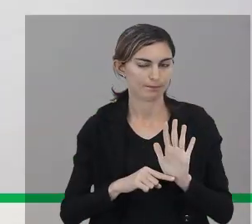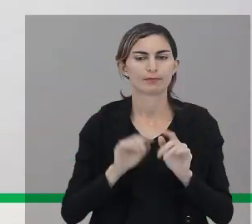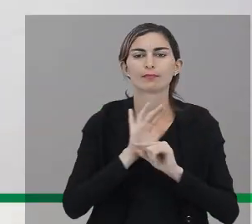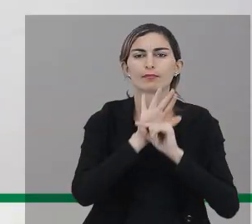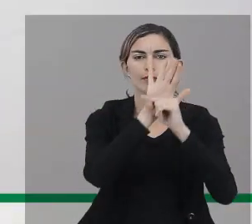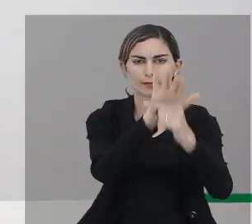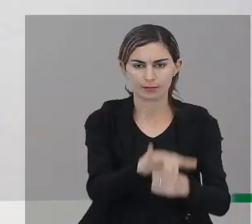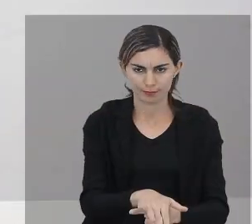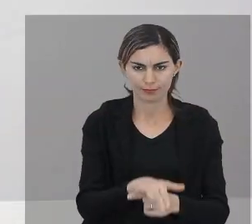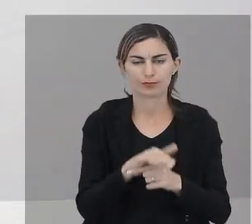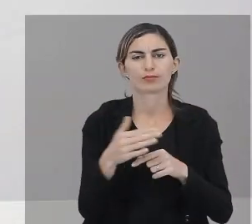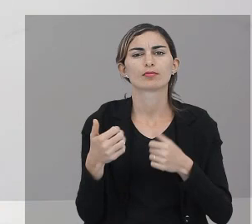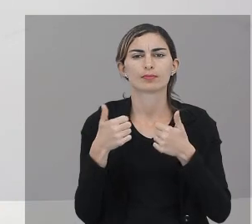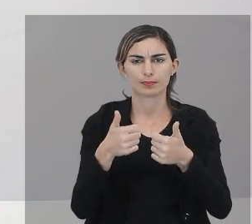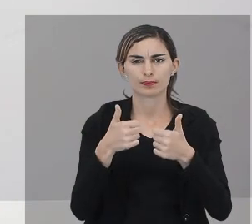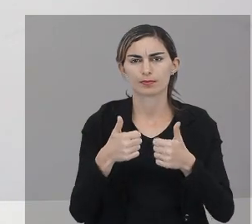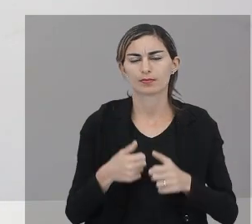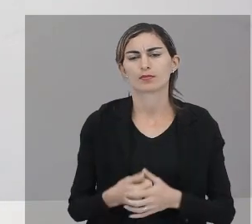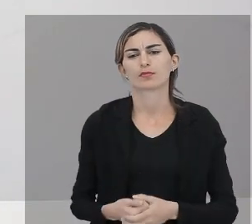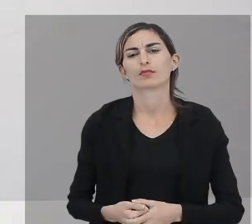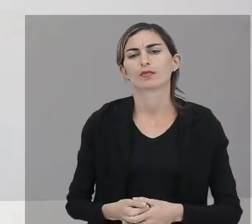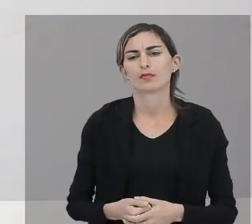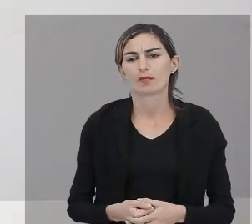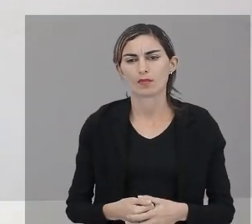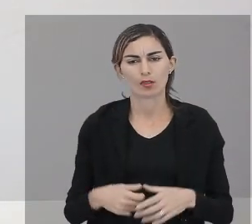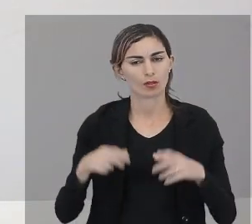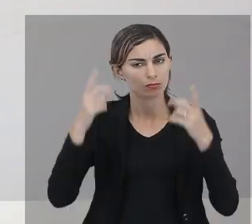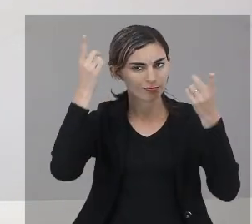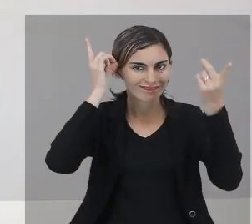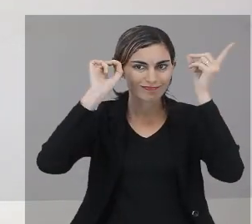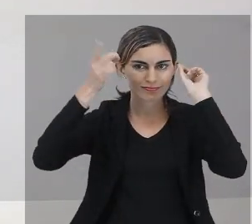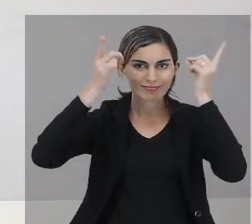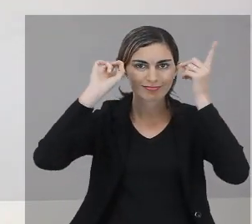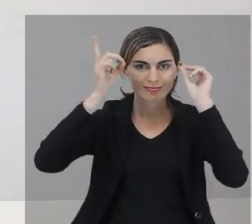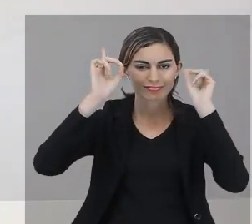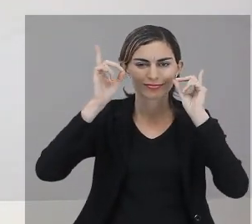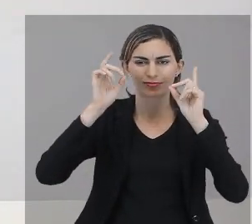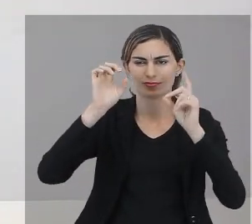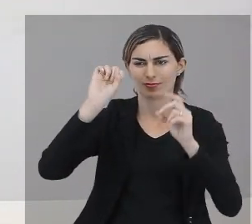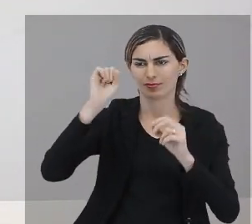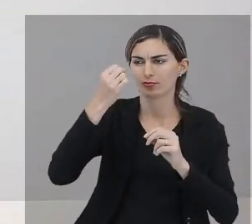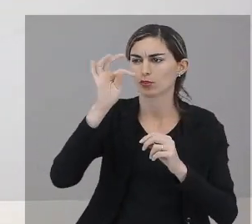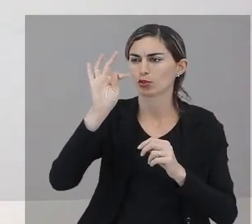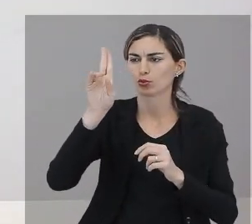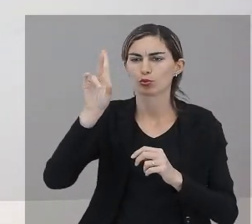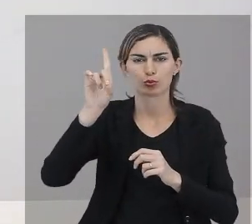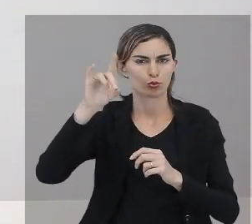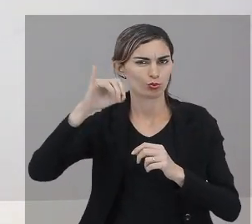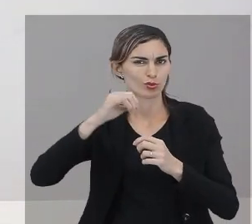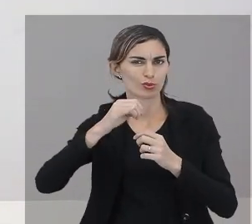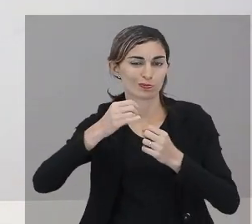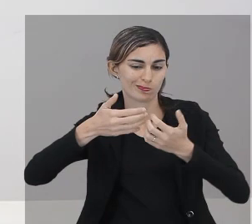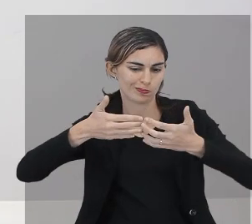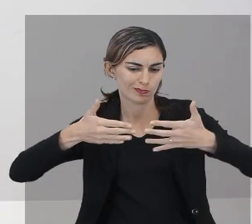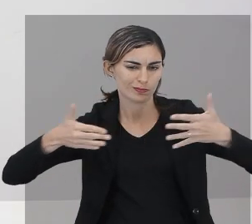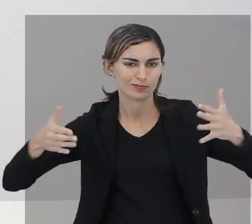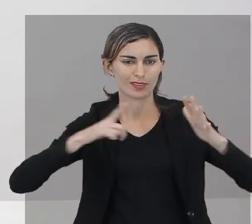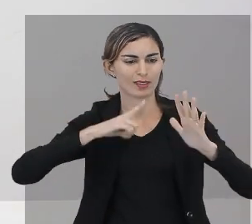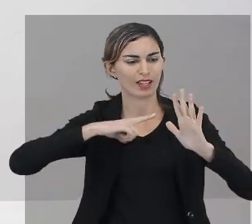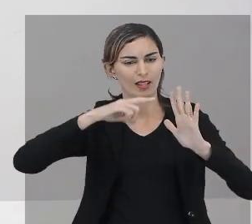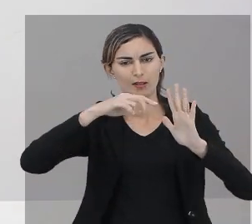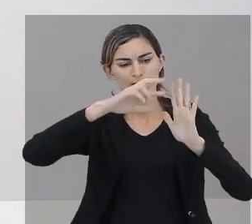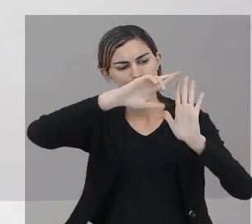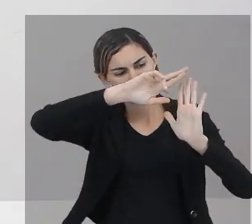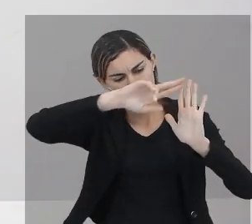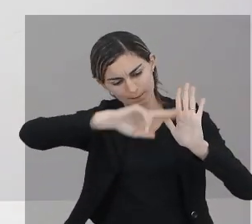Android e ele vai nos ajudar bastante. Só que o Android Studio ele é gigante, ele tem alguns